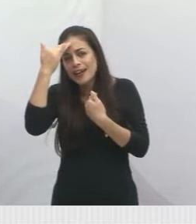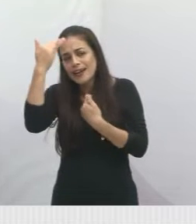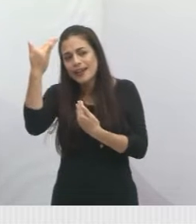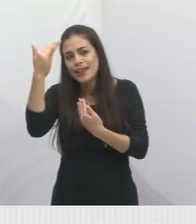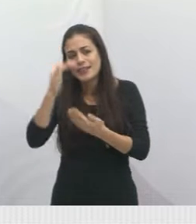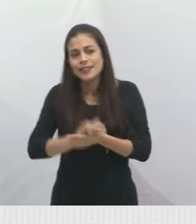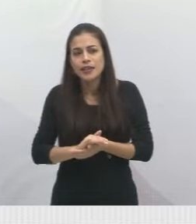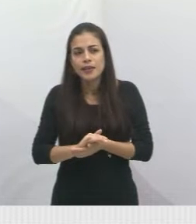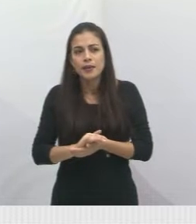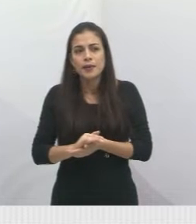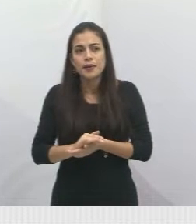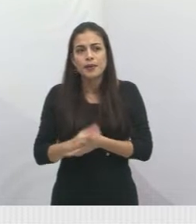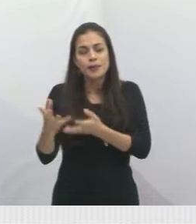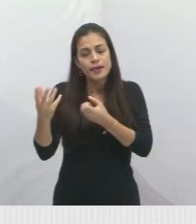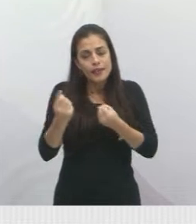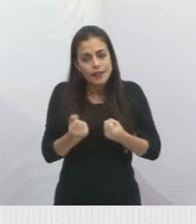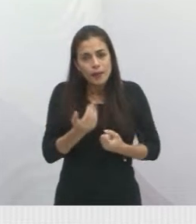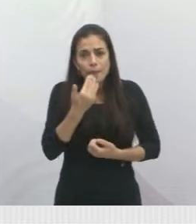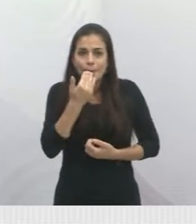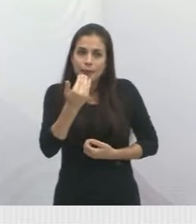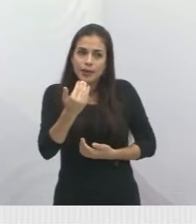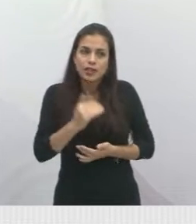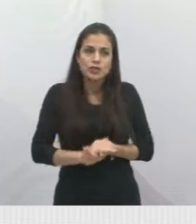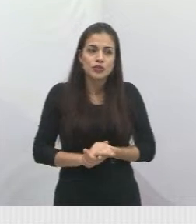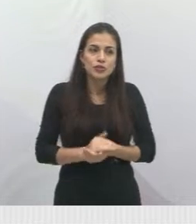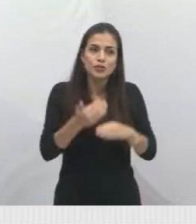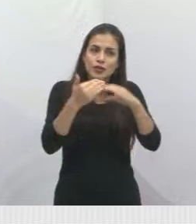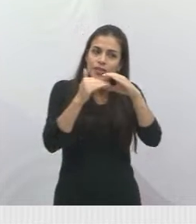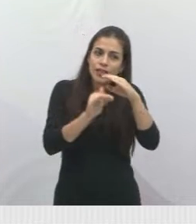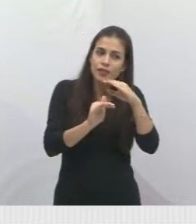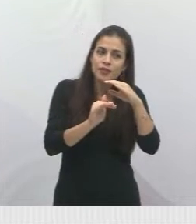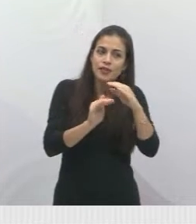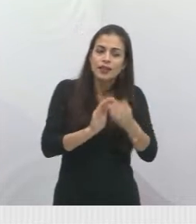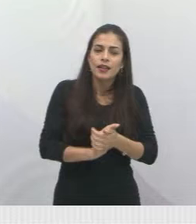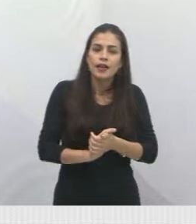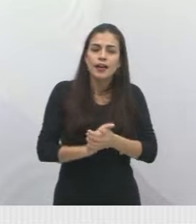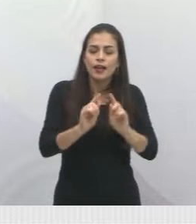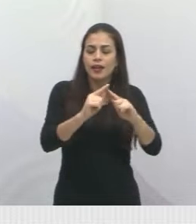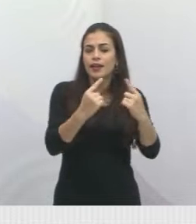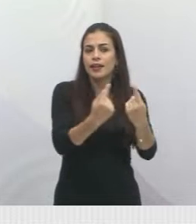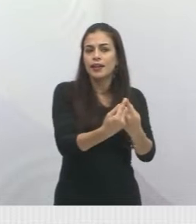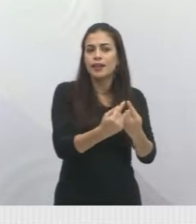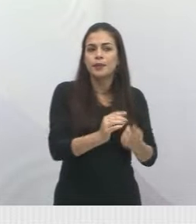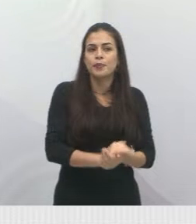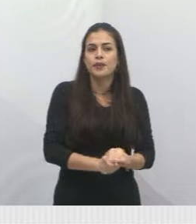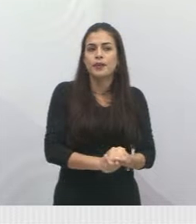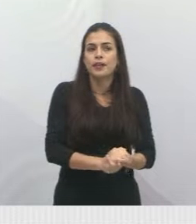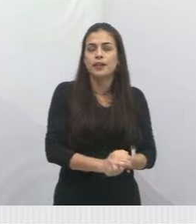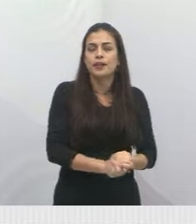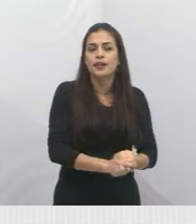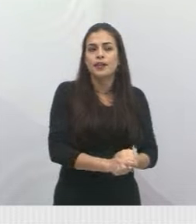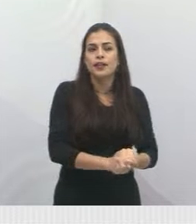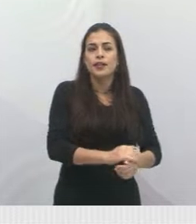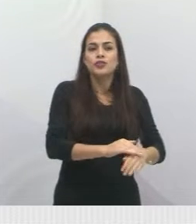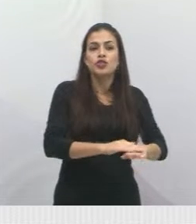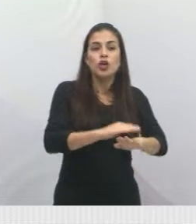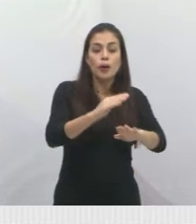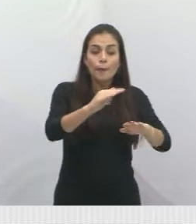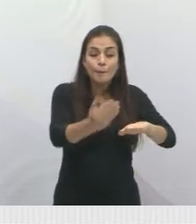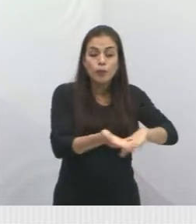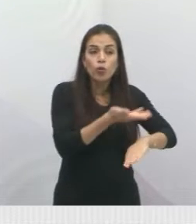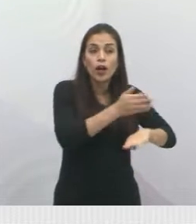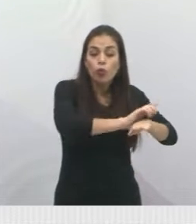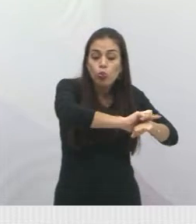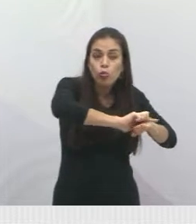já atender o nosso pedido e enviar a equipe de tapa-buracos lá no Balneário Paraíba, Cidade